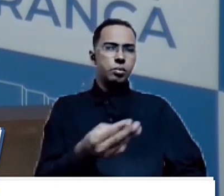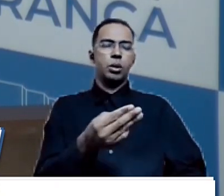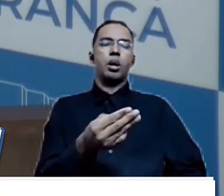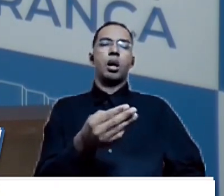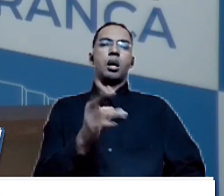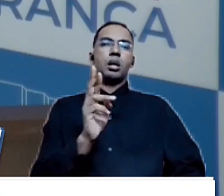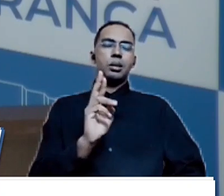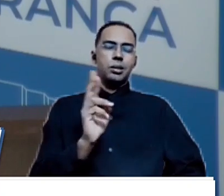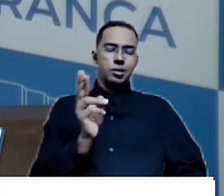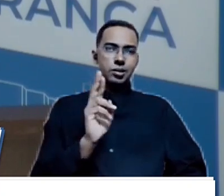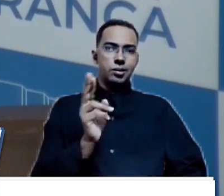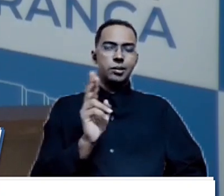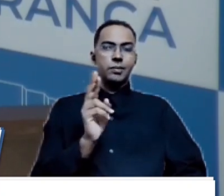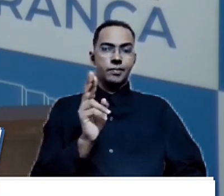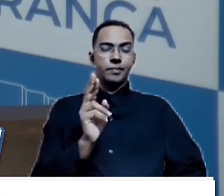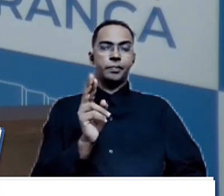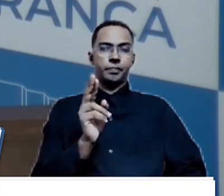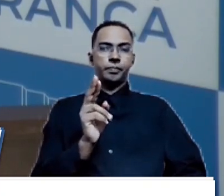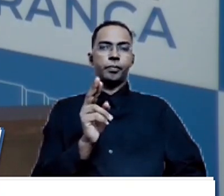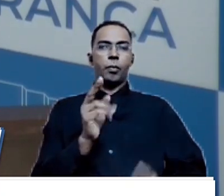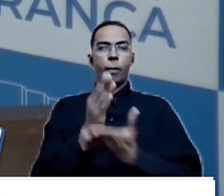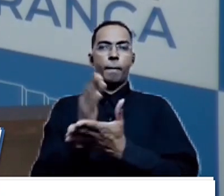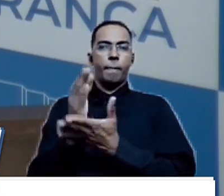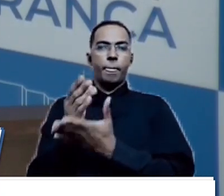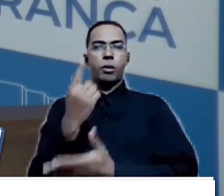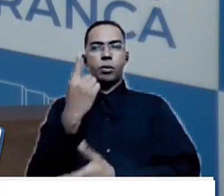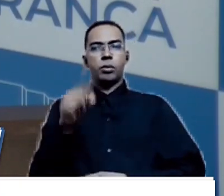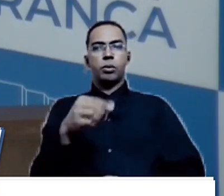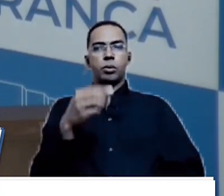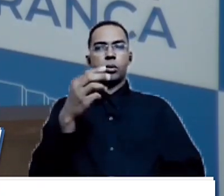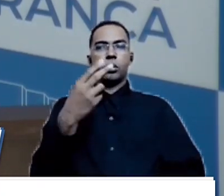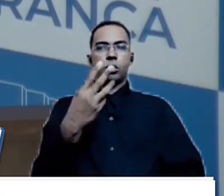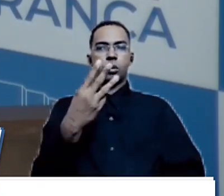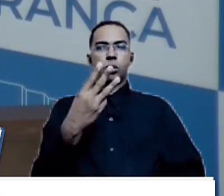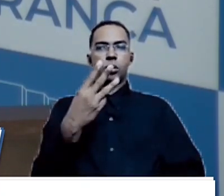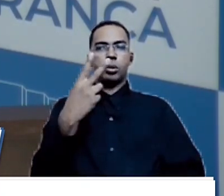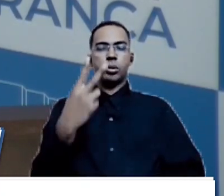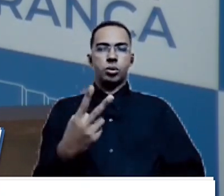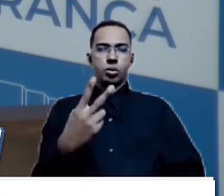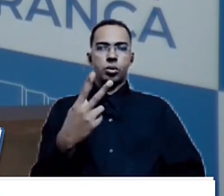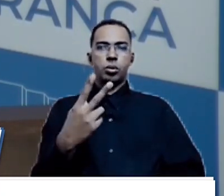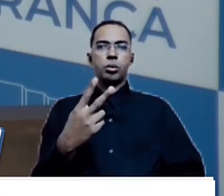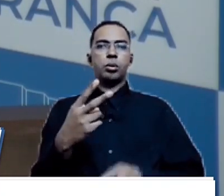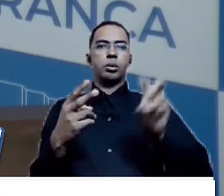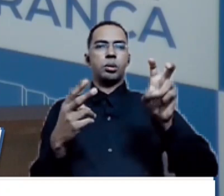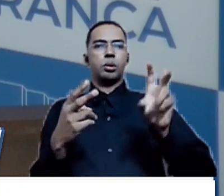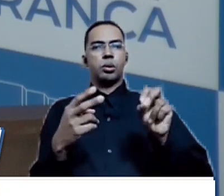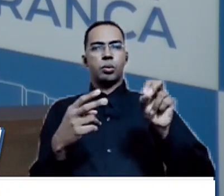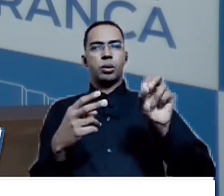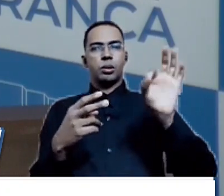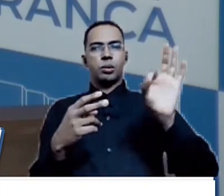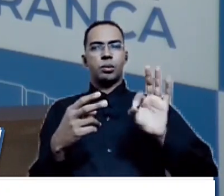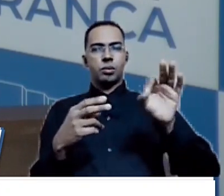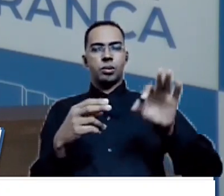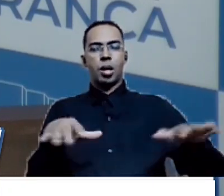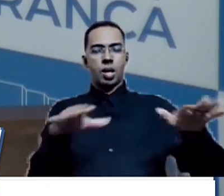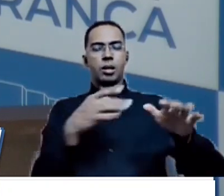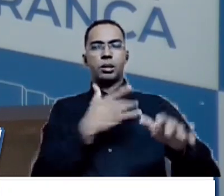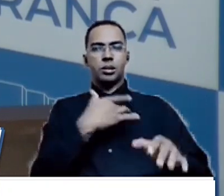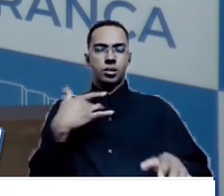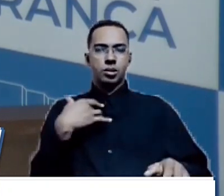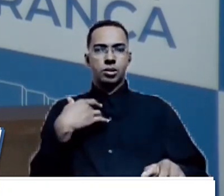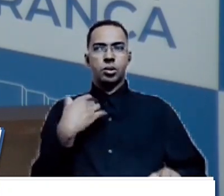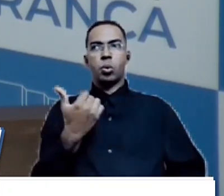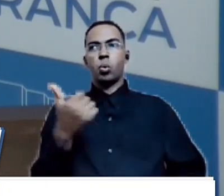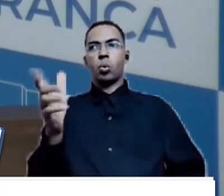reais que dividido de um milhão e trinta e dois para cada Vereador 50% para área da saúde e os outros